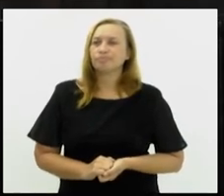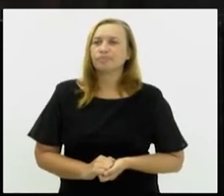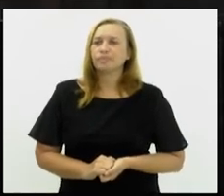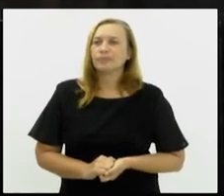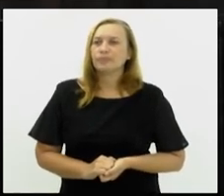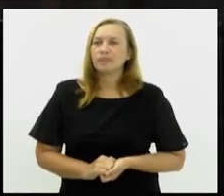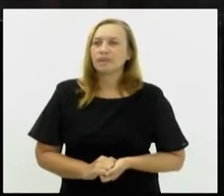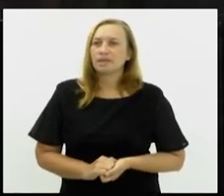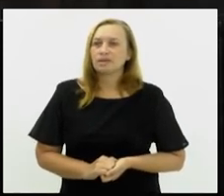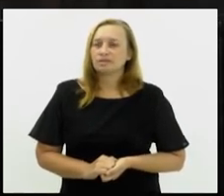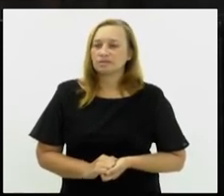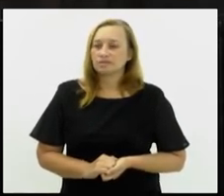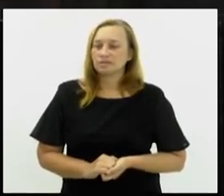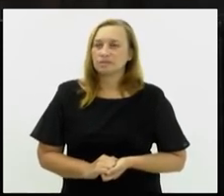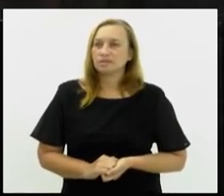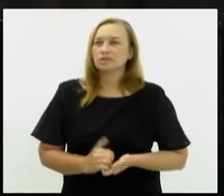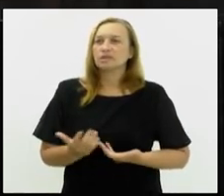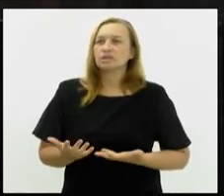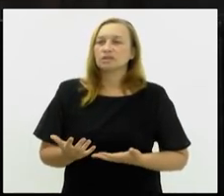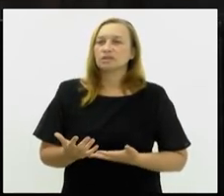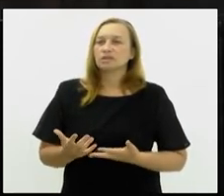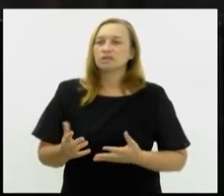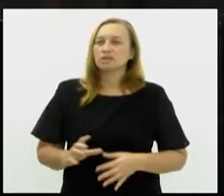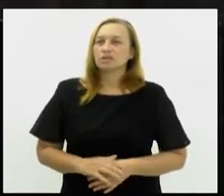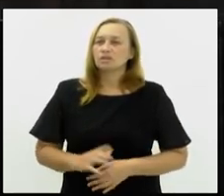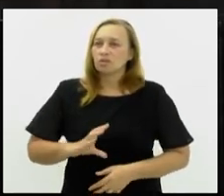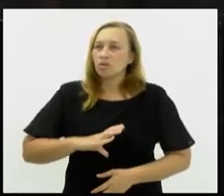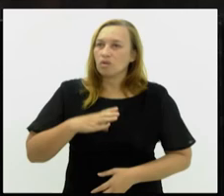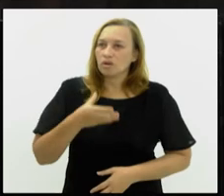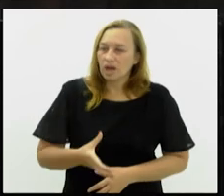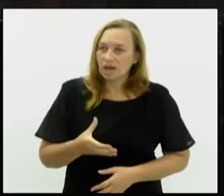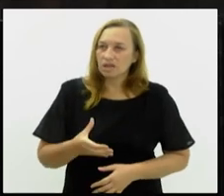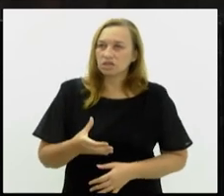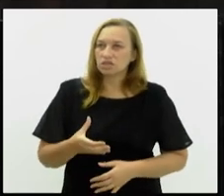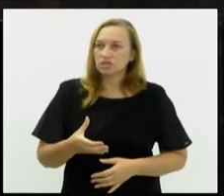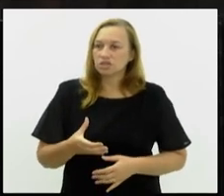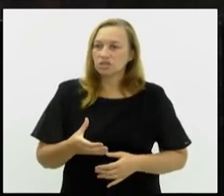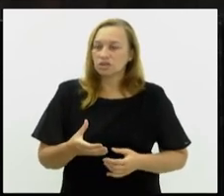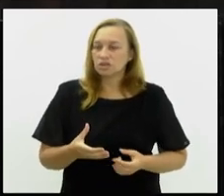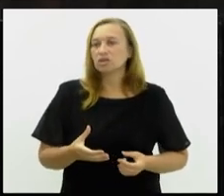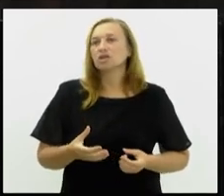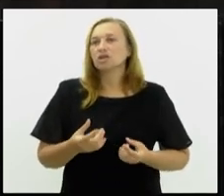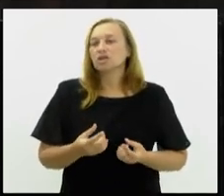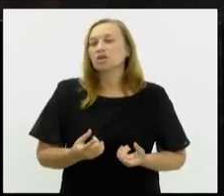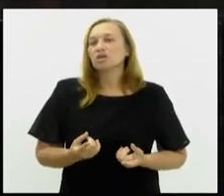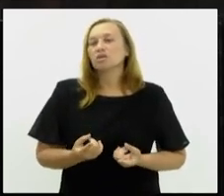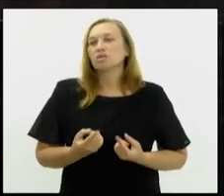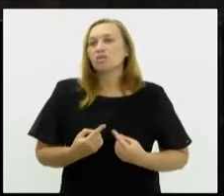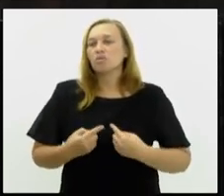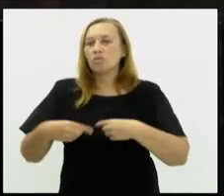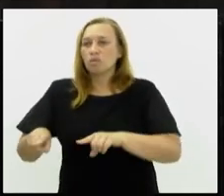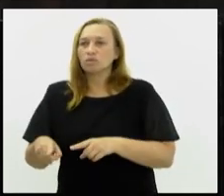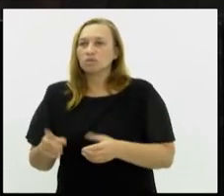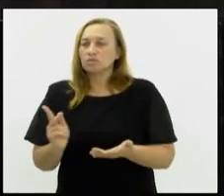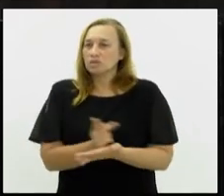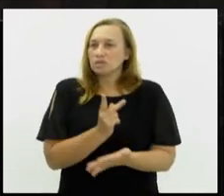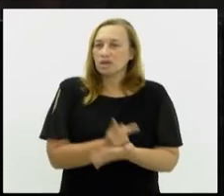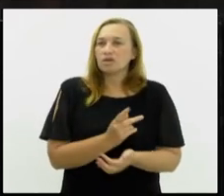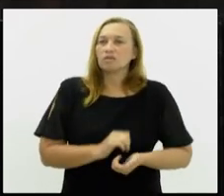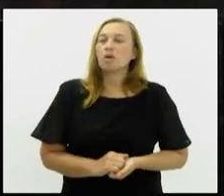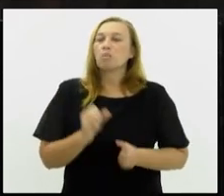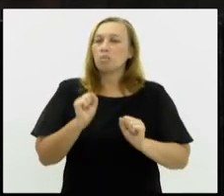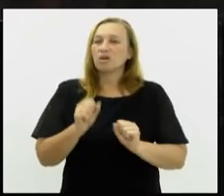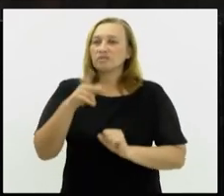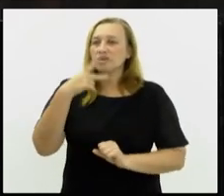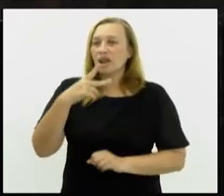da ousadia de enfrentar os podres poderes. A gente pode tratar como exemplo aqui